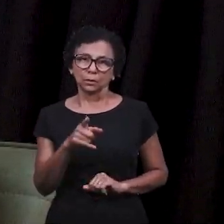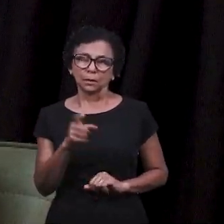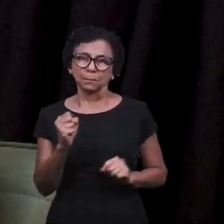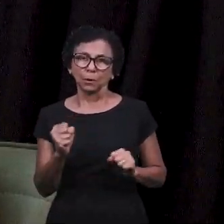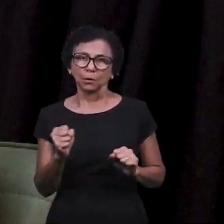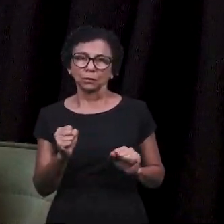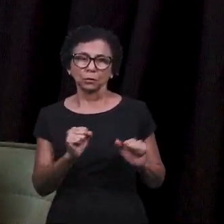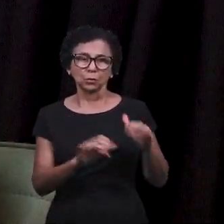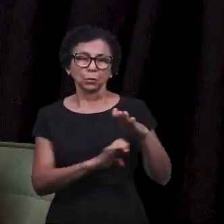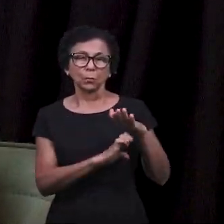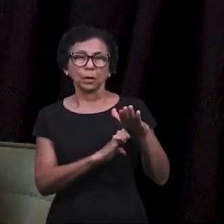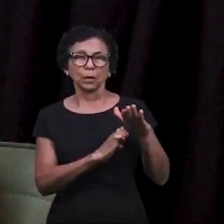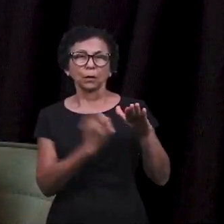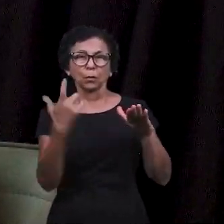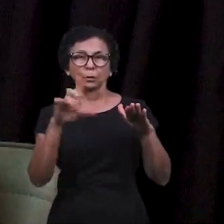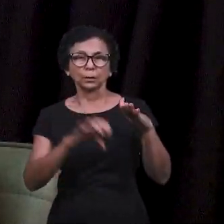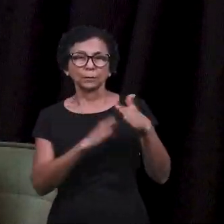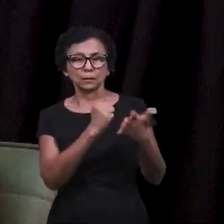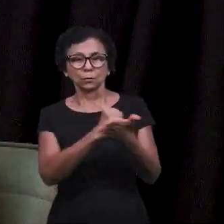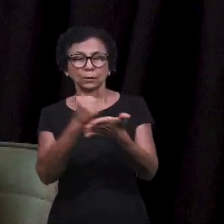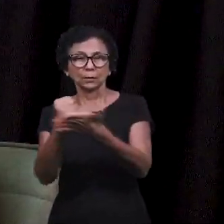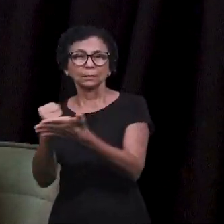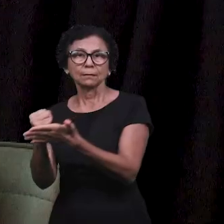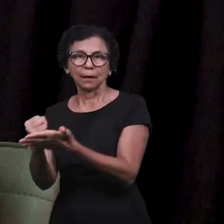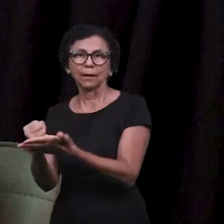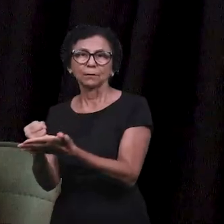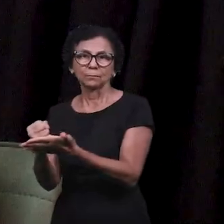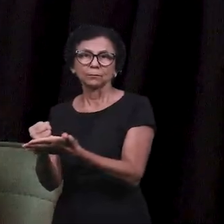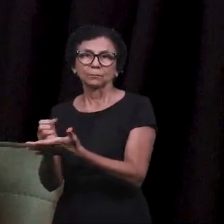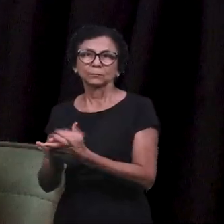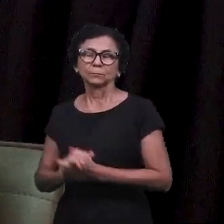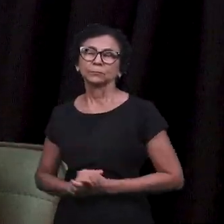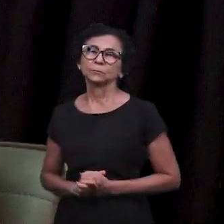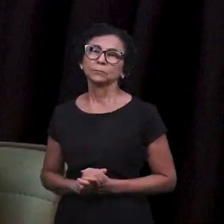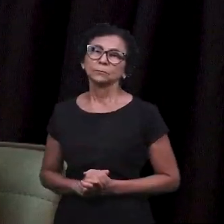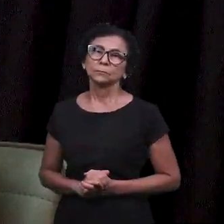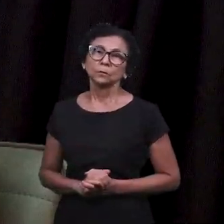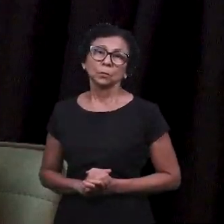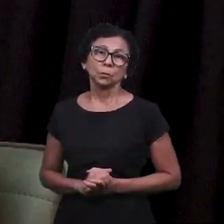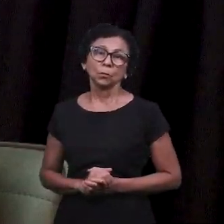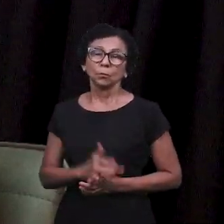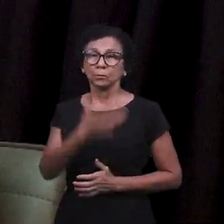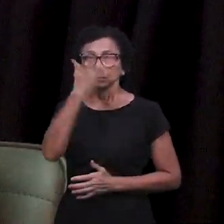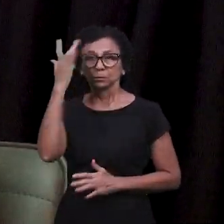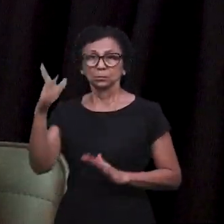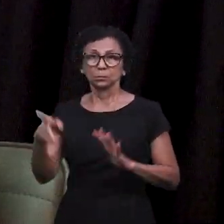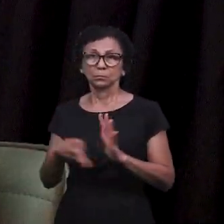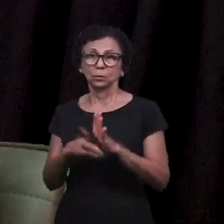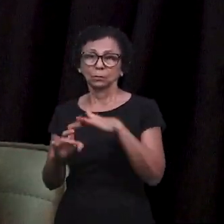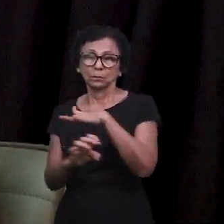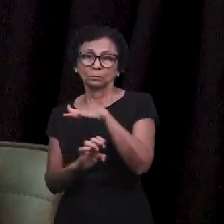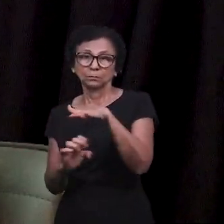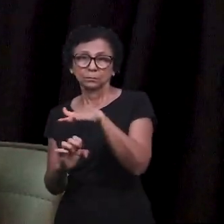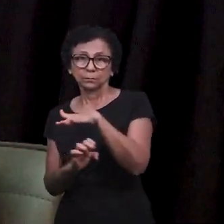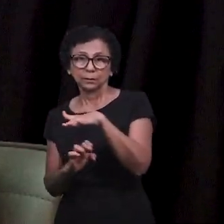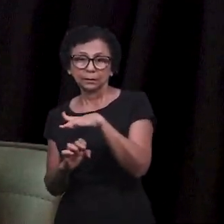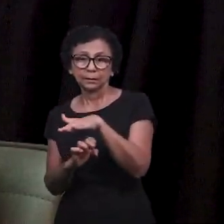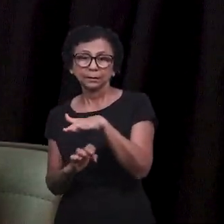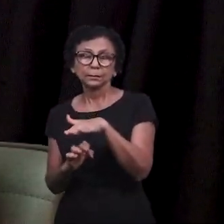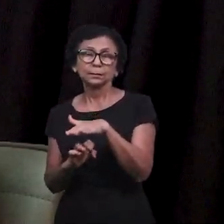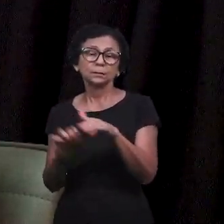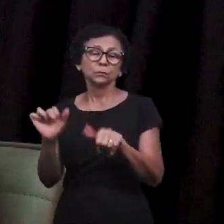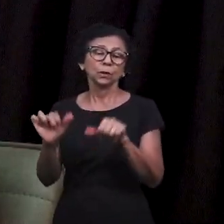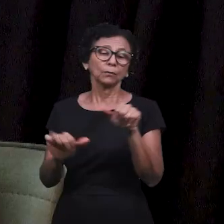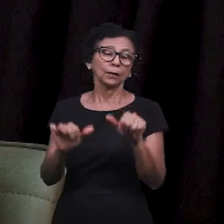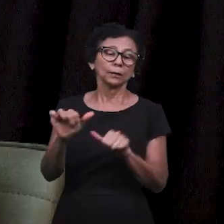tipo de serviço, ou ele pode ser acessado por pessoas da própria empresa, que vão apurar as denúncias, fazer a